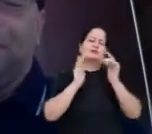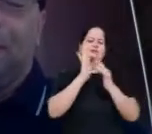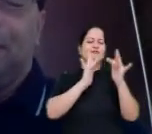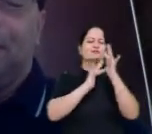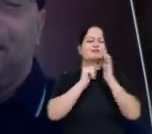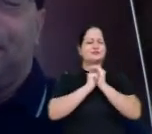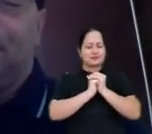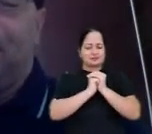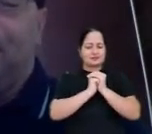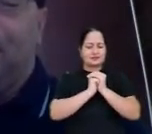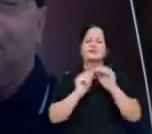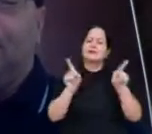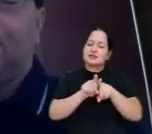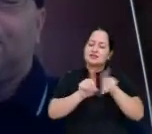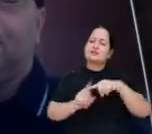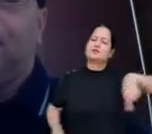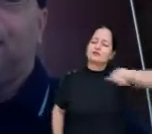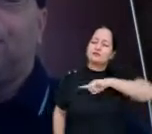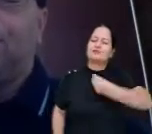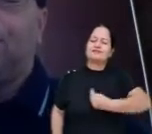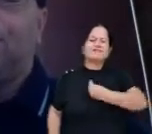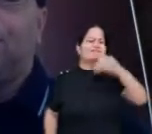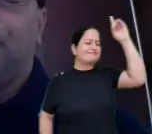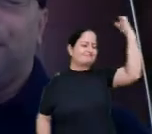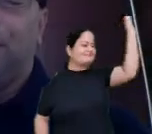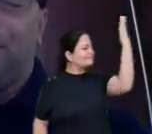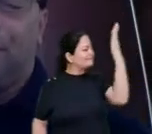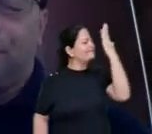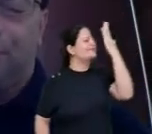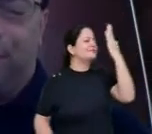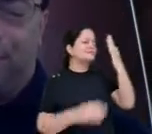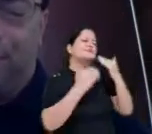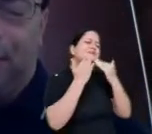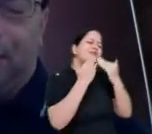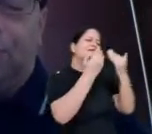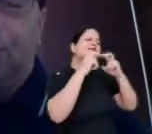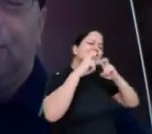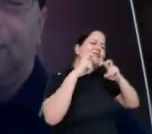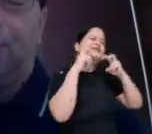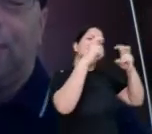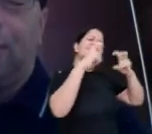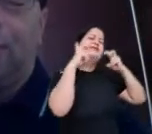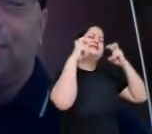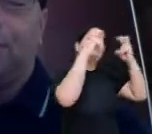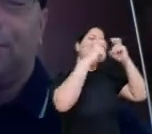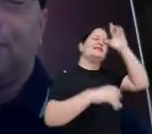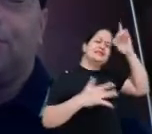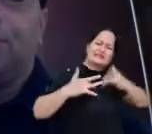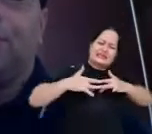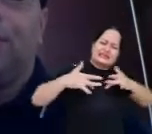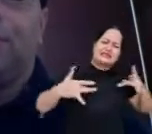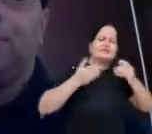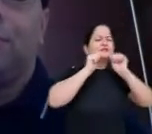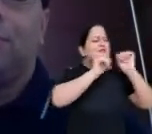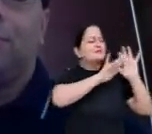te pedir e para clamar, para suplicar a Deus que o Senhor tenha misericórdia de nós. Que o Senhor abençoe a igreja, abençoe